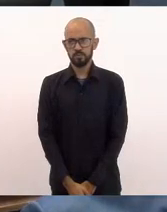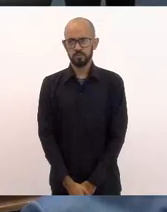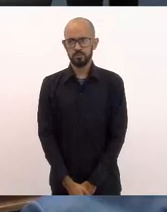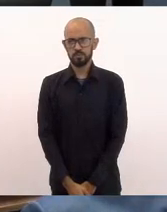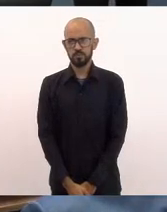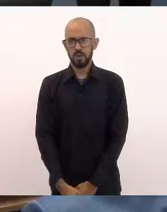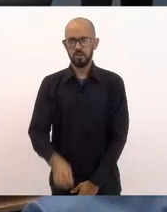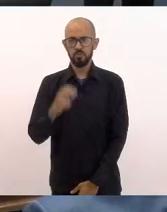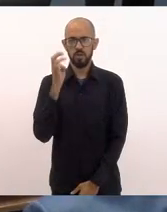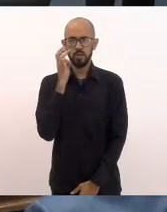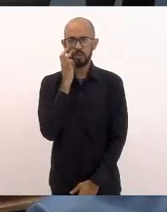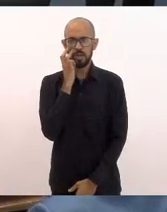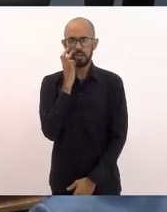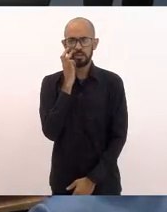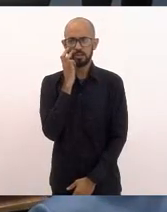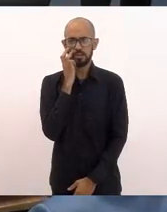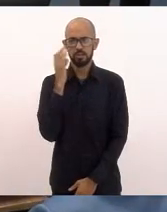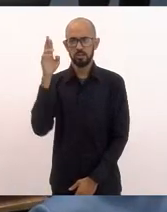Presidente, queria me inscrever.